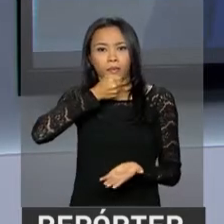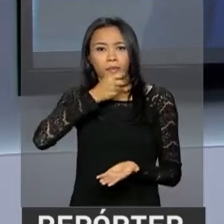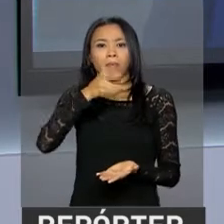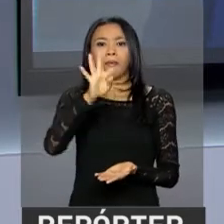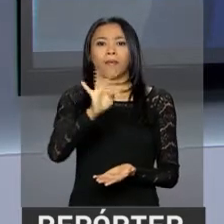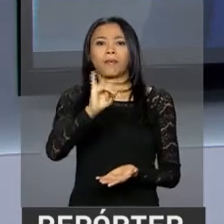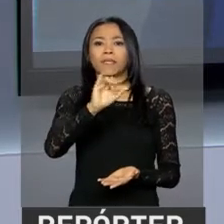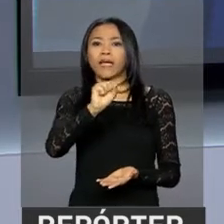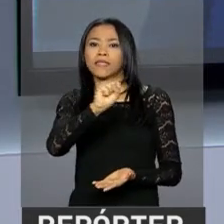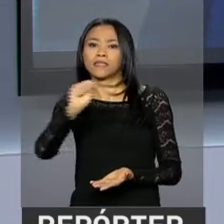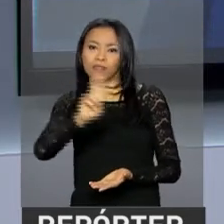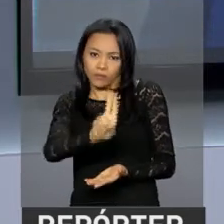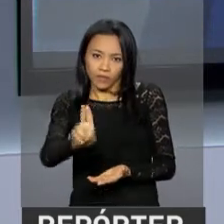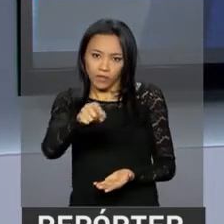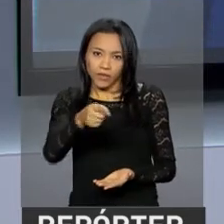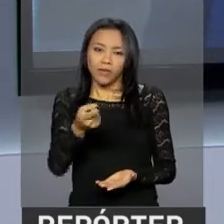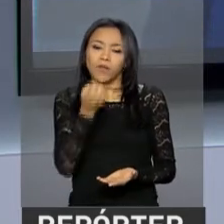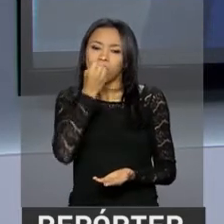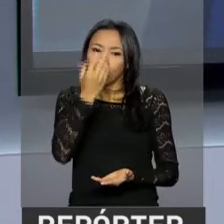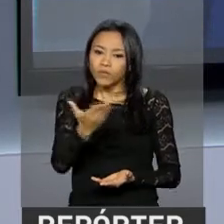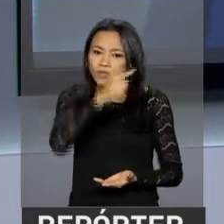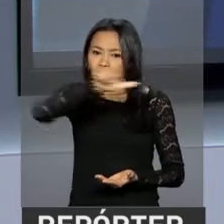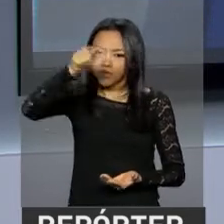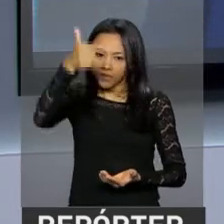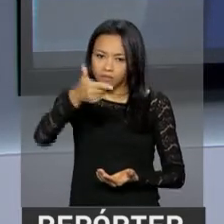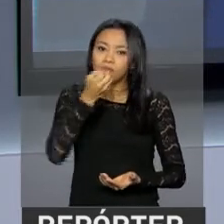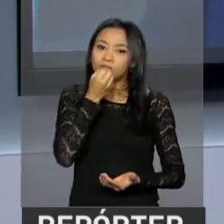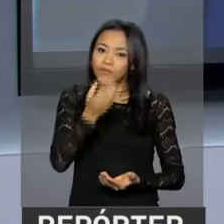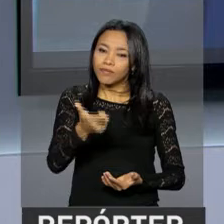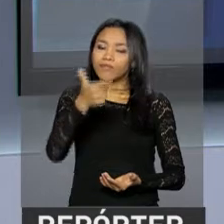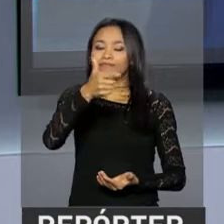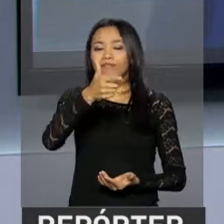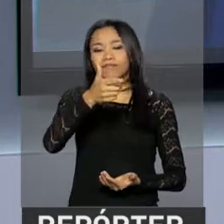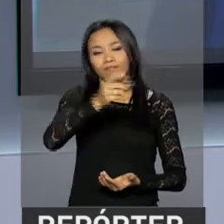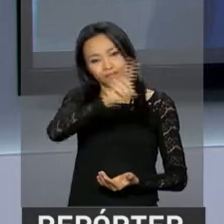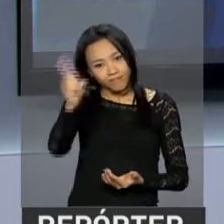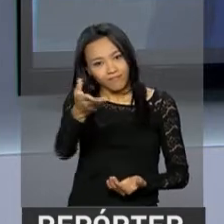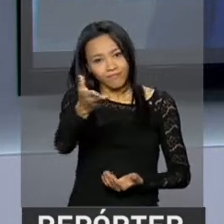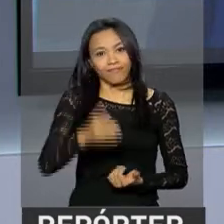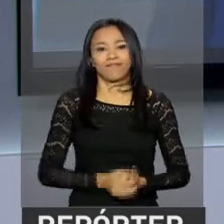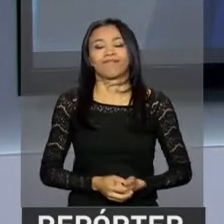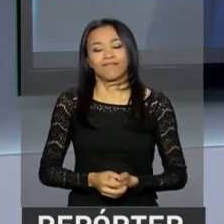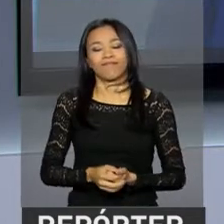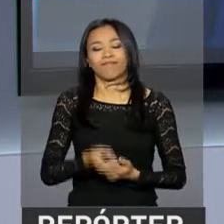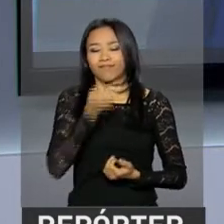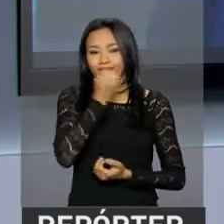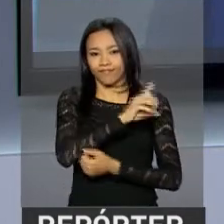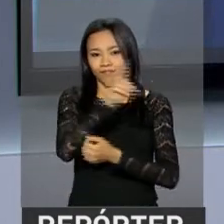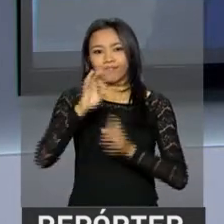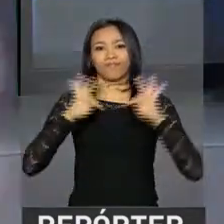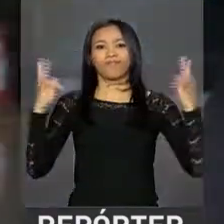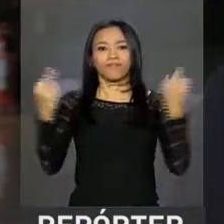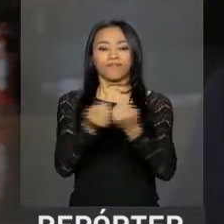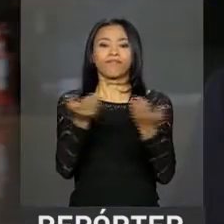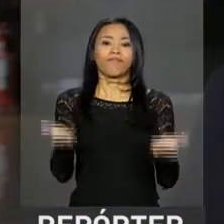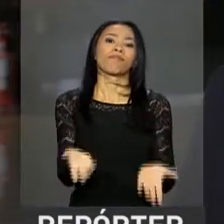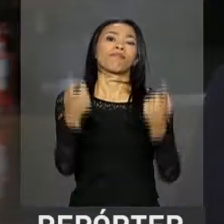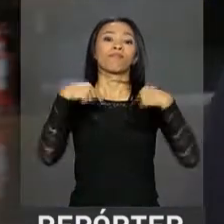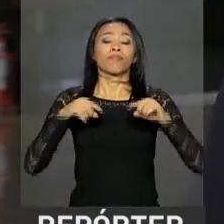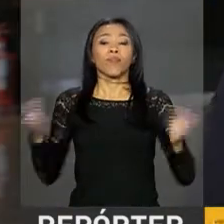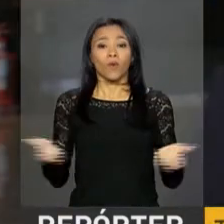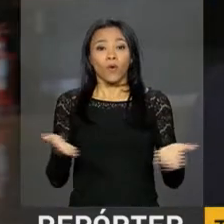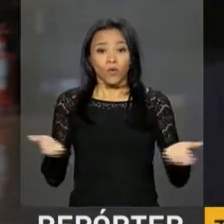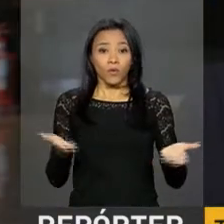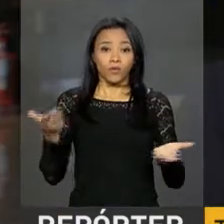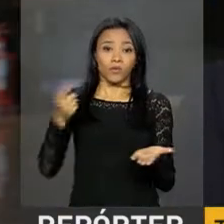80 está mais uma vez bom dia pra você leandro novamente num dia bom dia a todos o destaque do dia na agenda